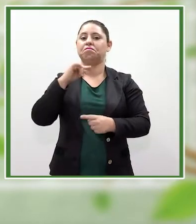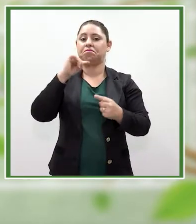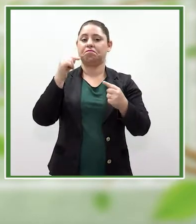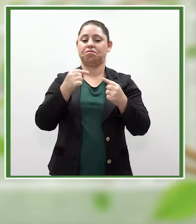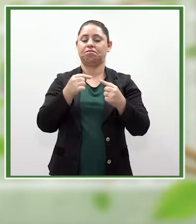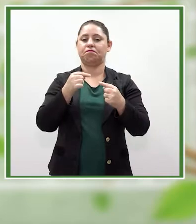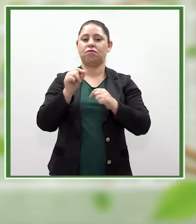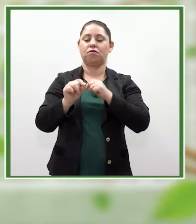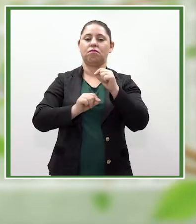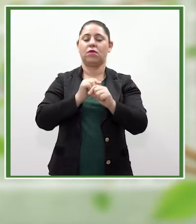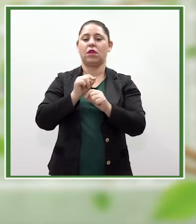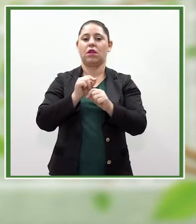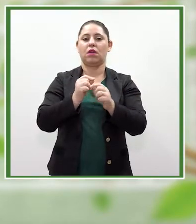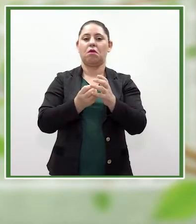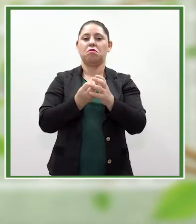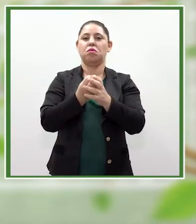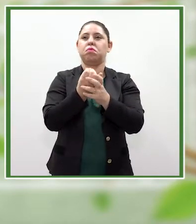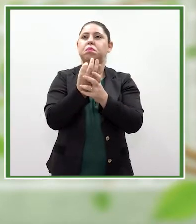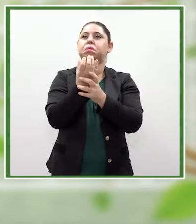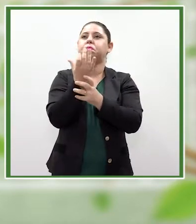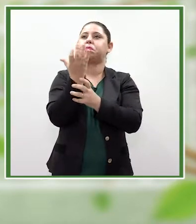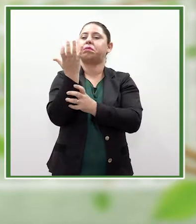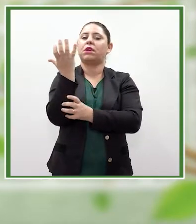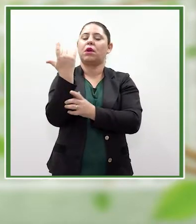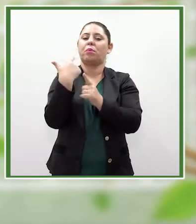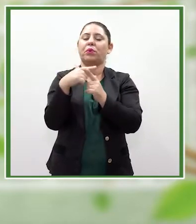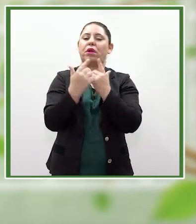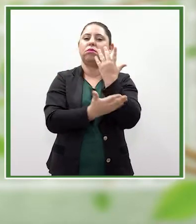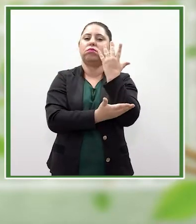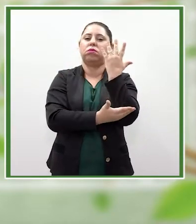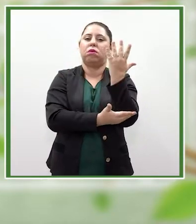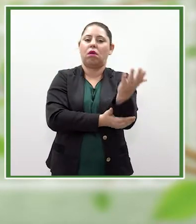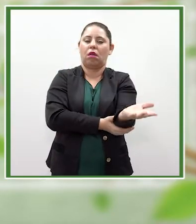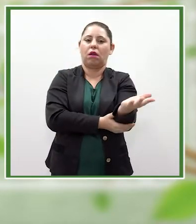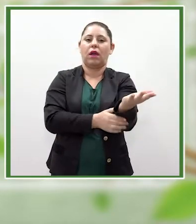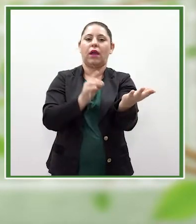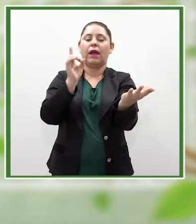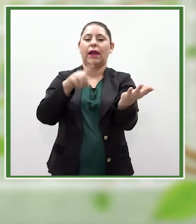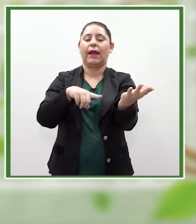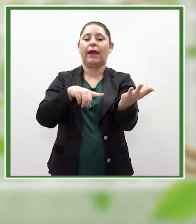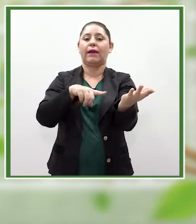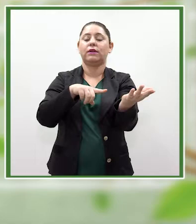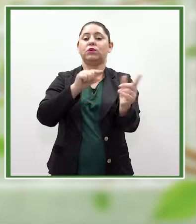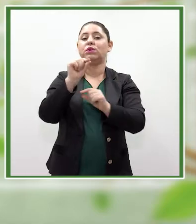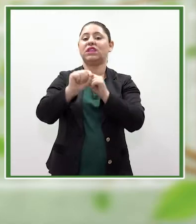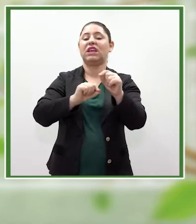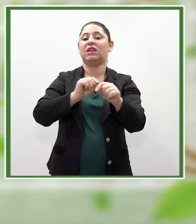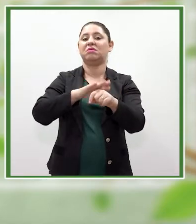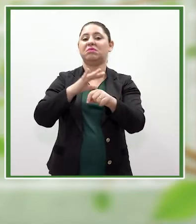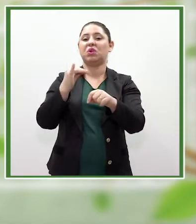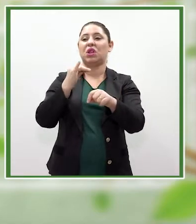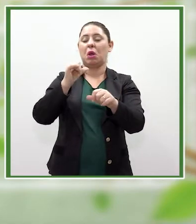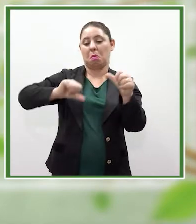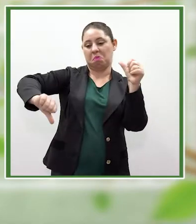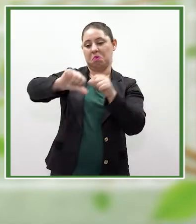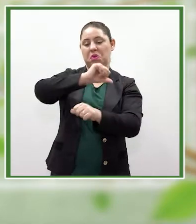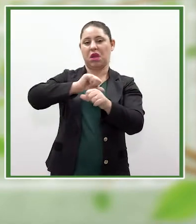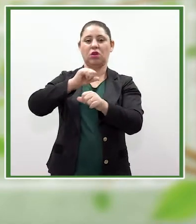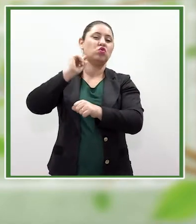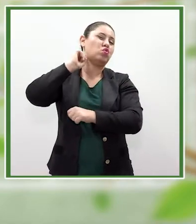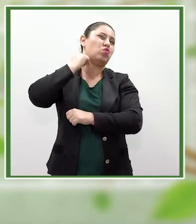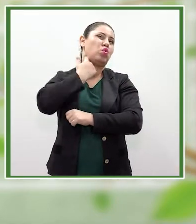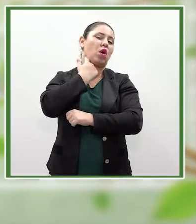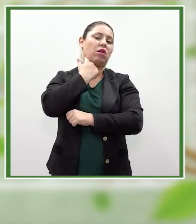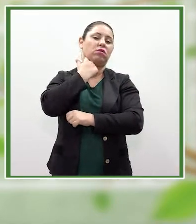seja, provenientes de sistemas de criação de bovinos, né, principalmente bovinocultura de corte, e 19 pontos